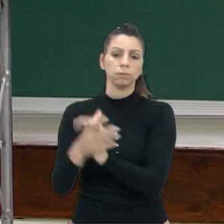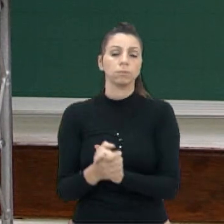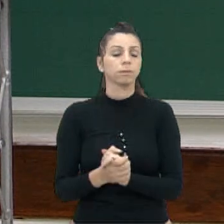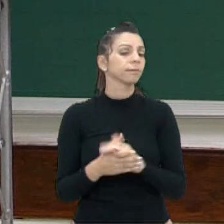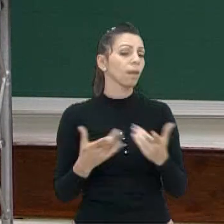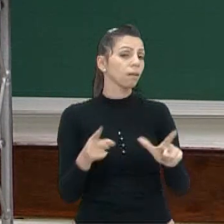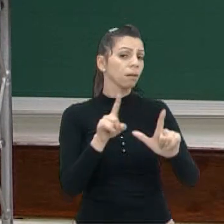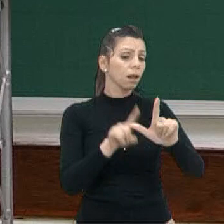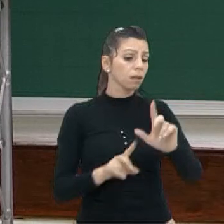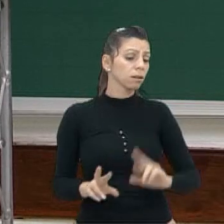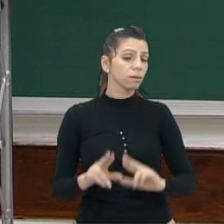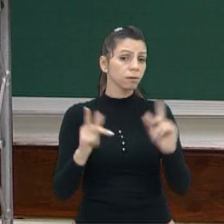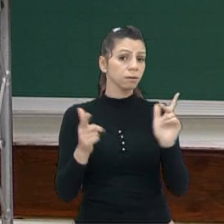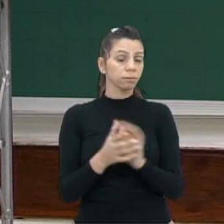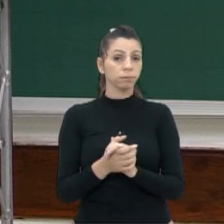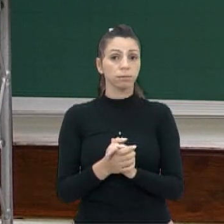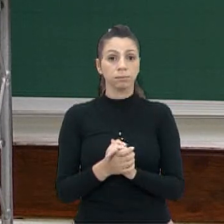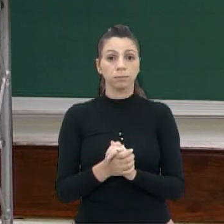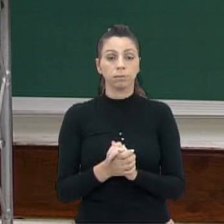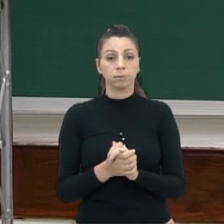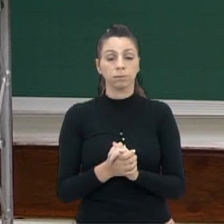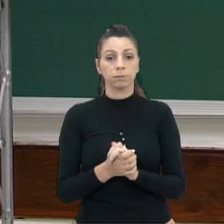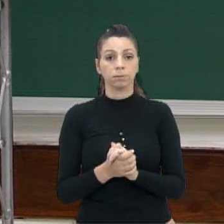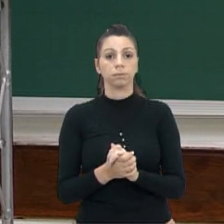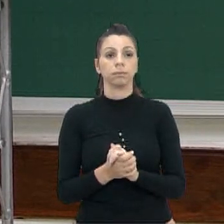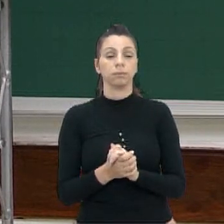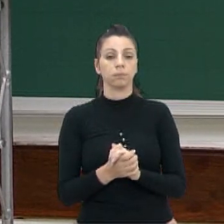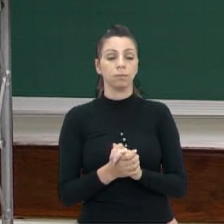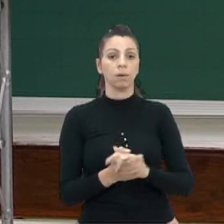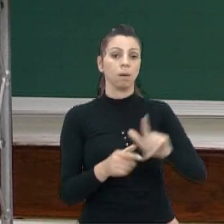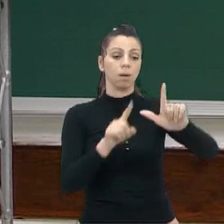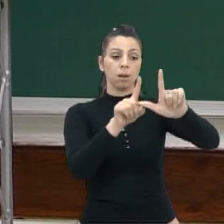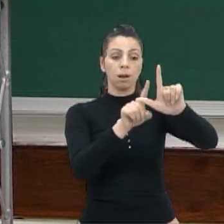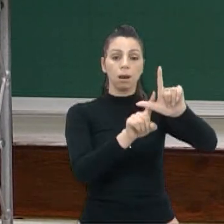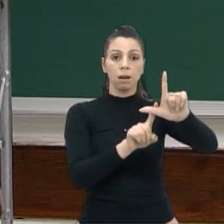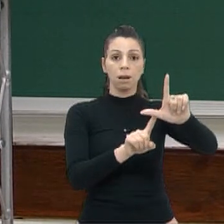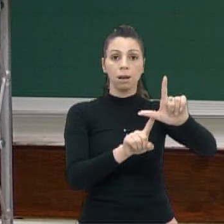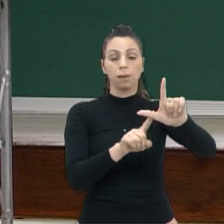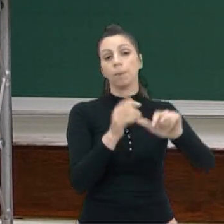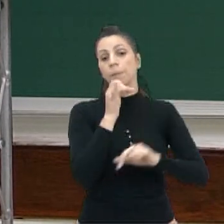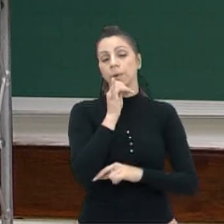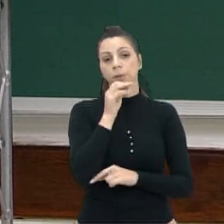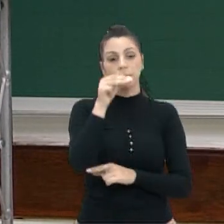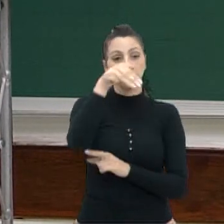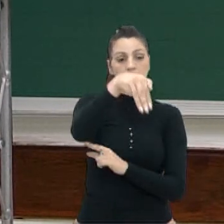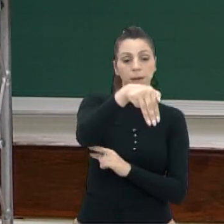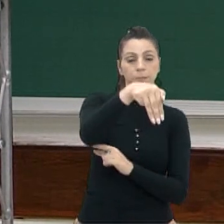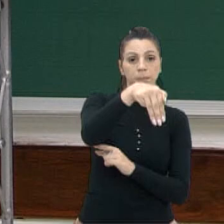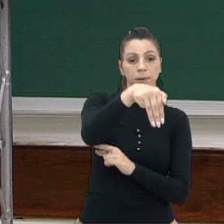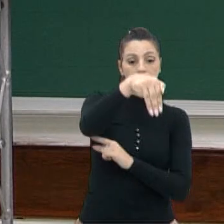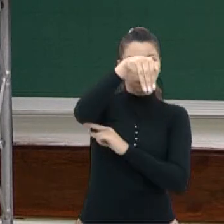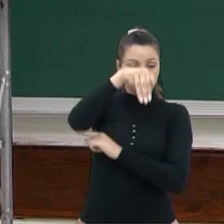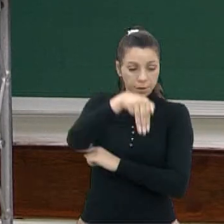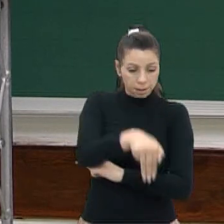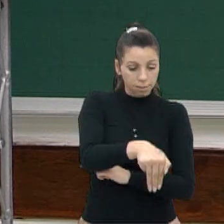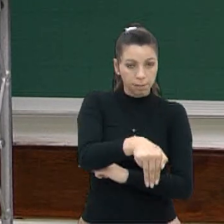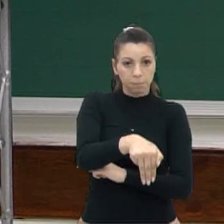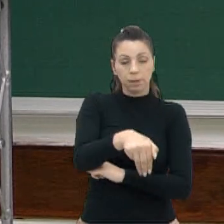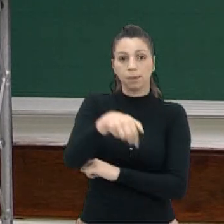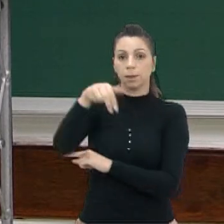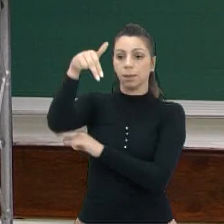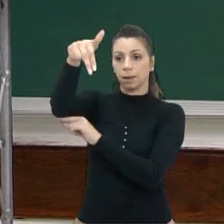forem diferentes? Repete a letra, sem problema nenhum. Numa aparece M, no outro aparece N, M, N.